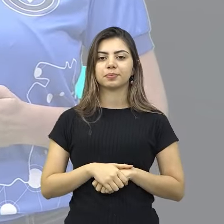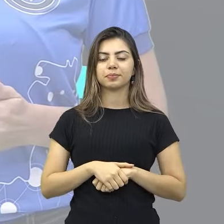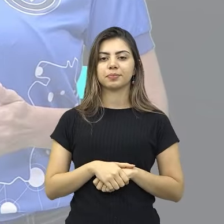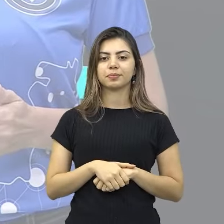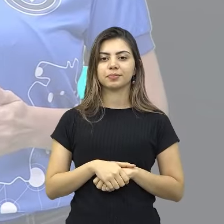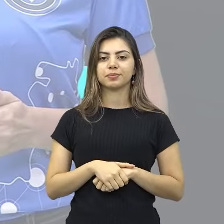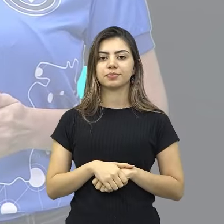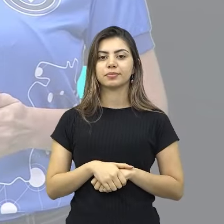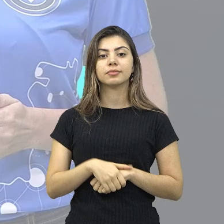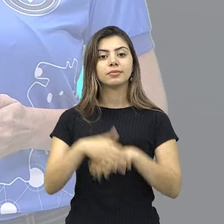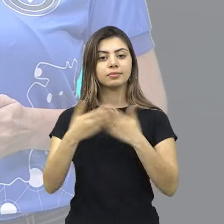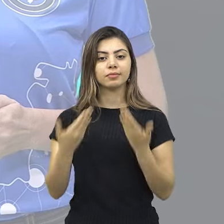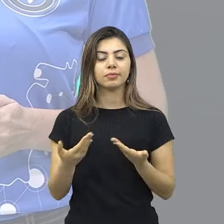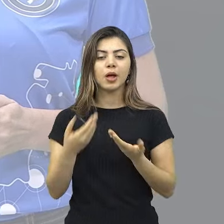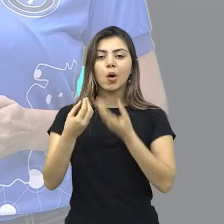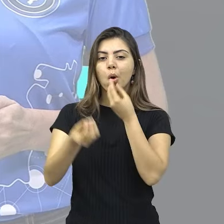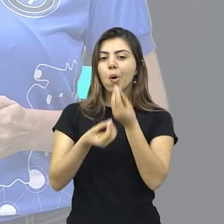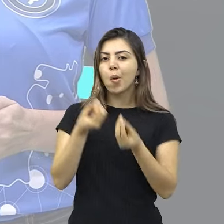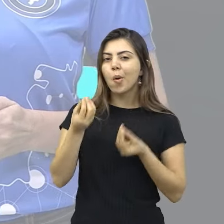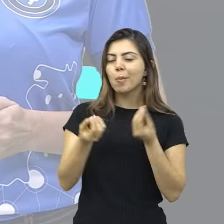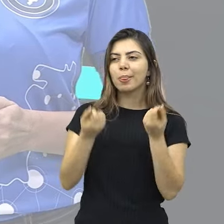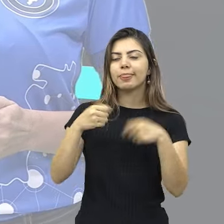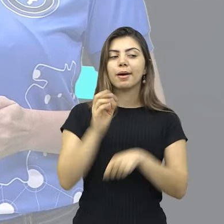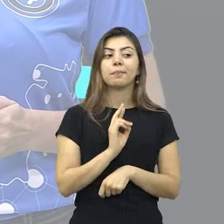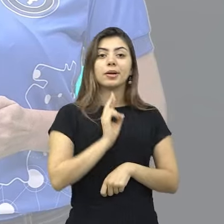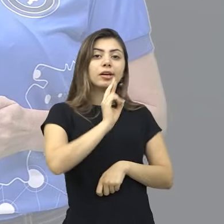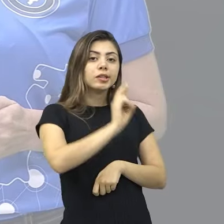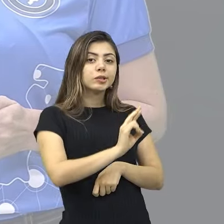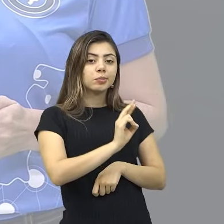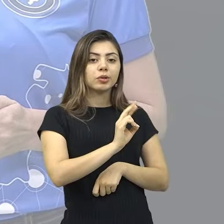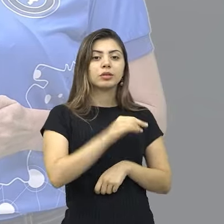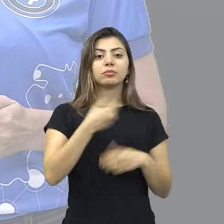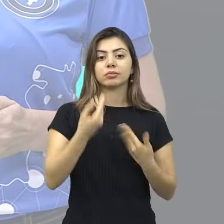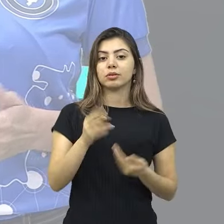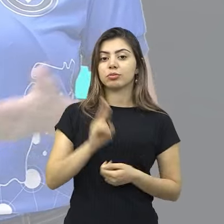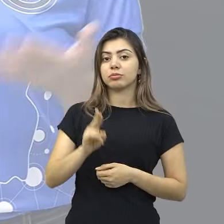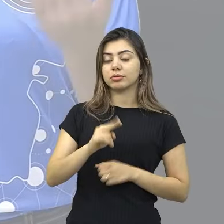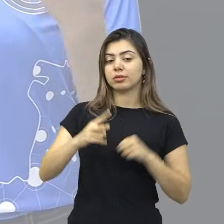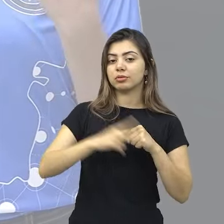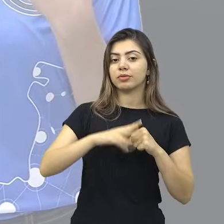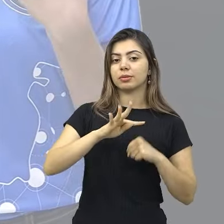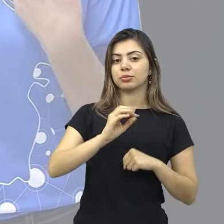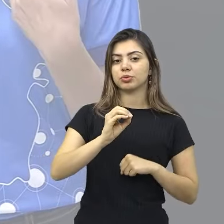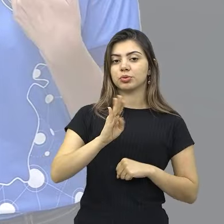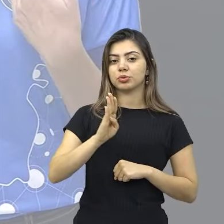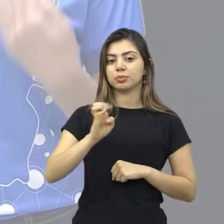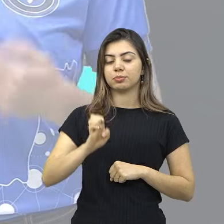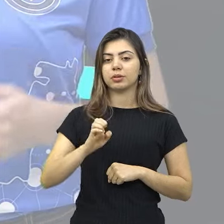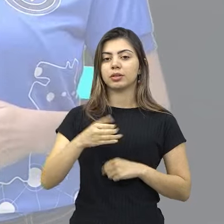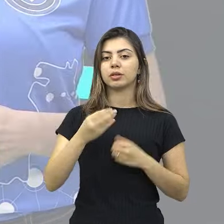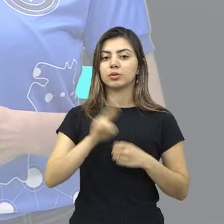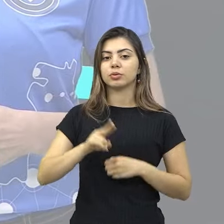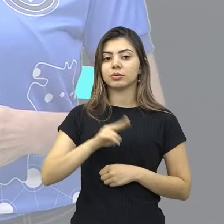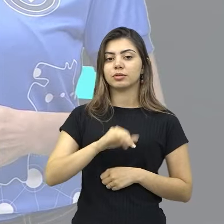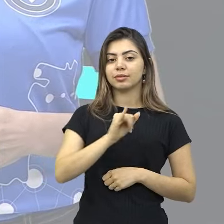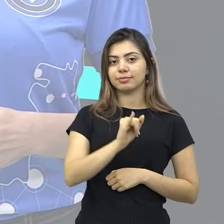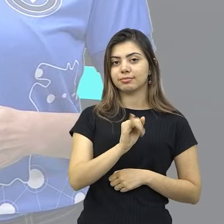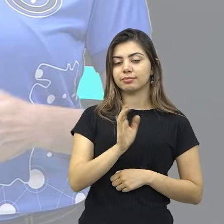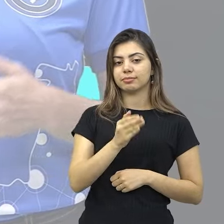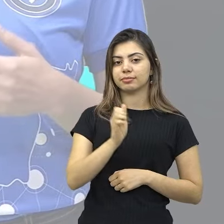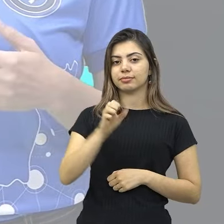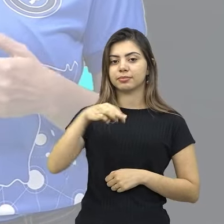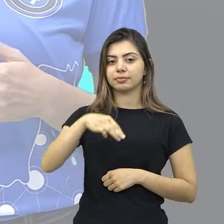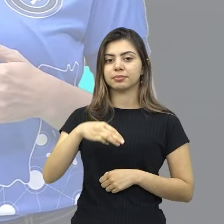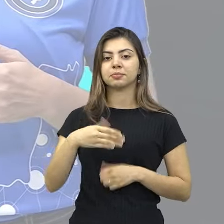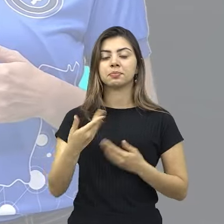ok? Então, como é que você vai responder? Primeiro, com o verbo to be ali, não é? I am. A palavra from,